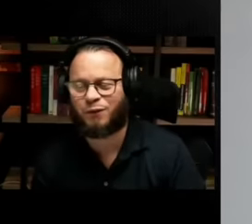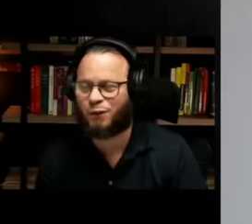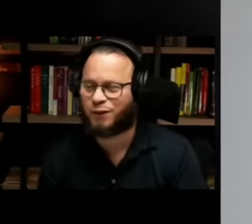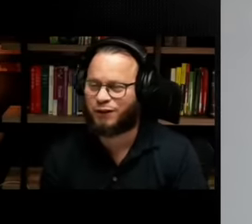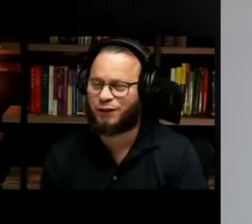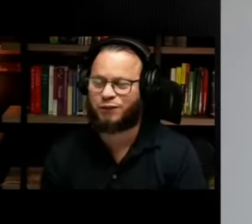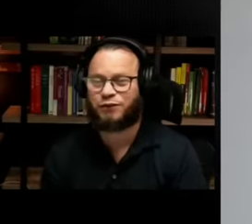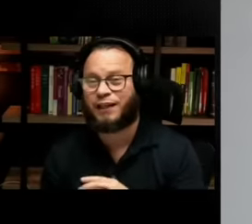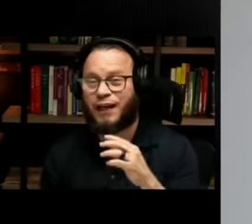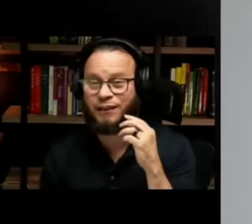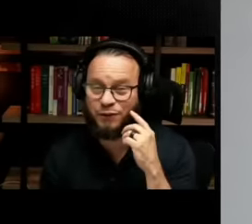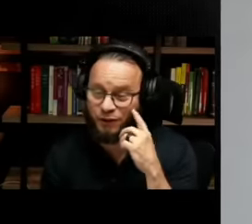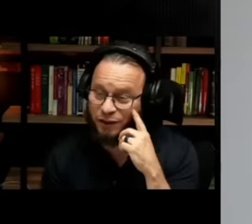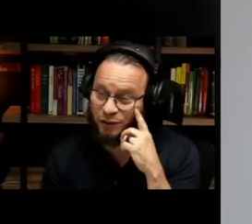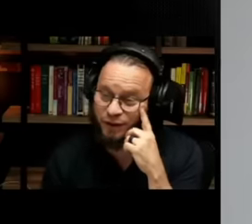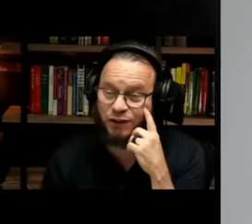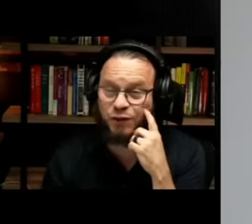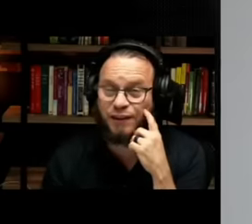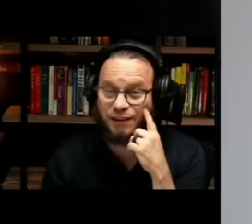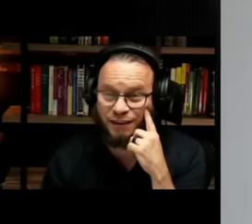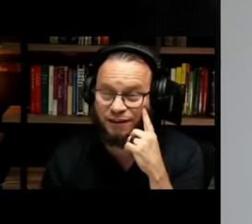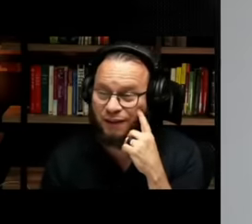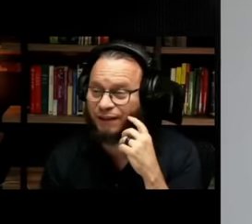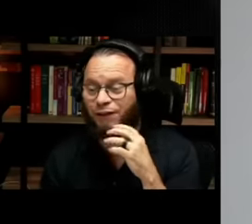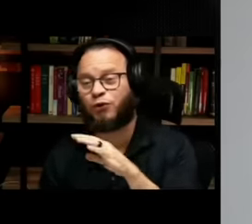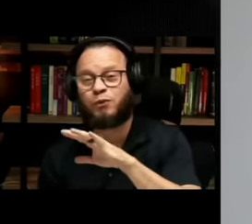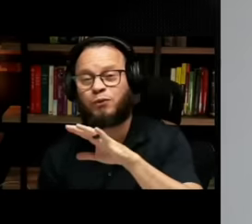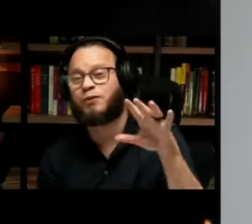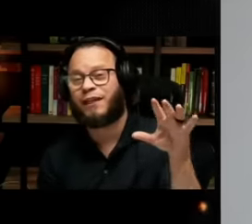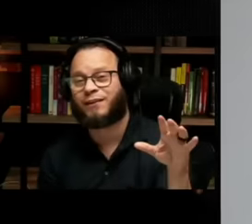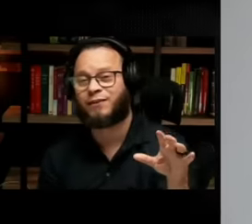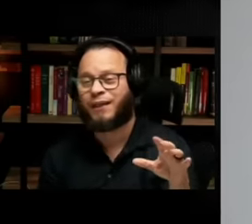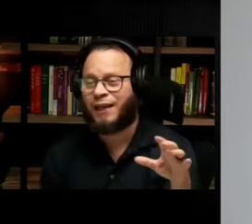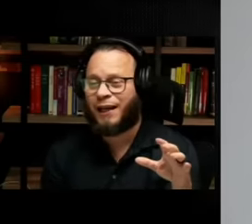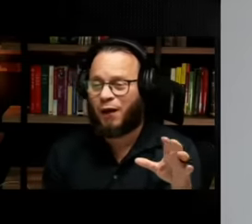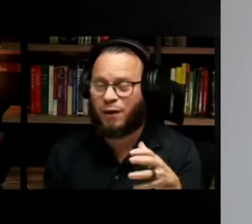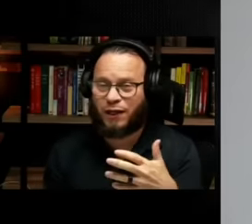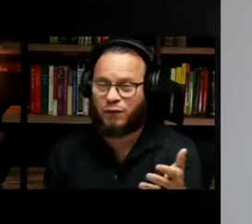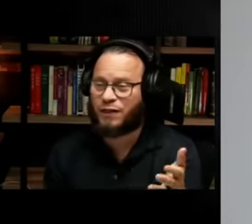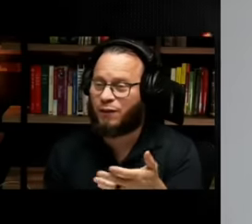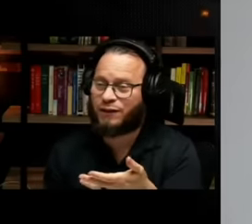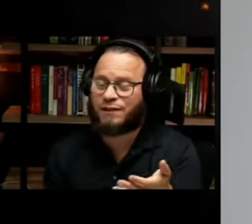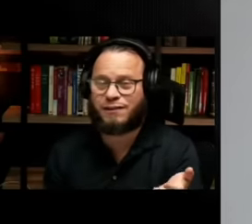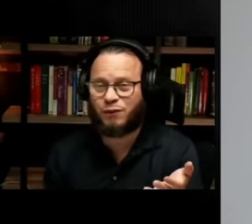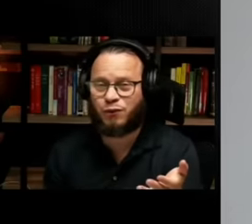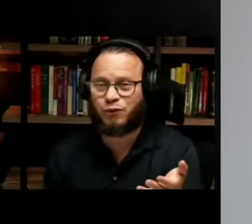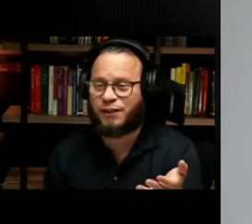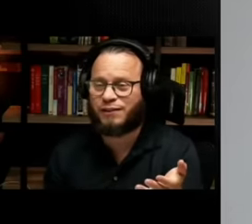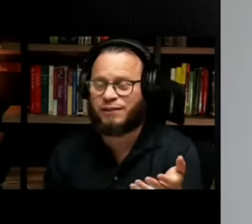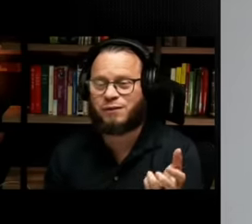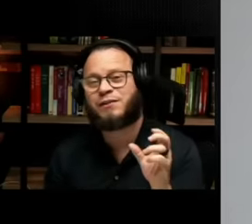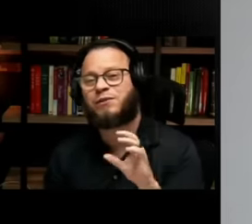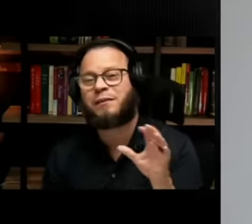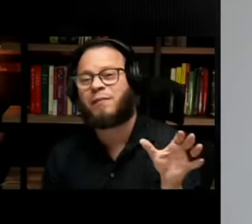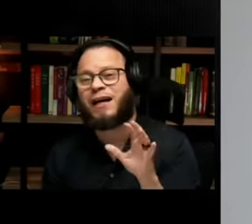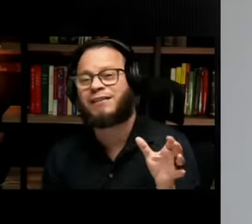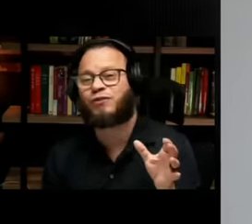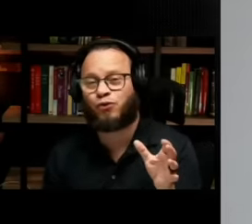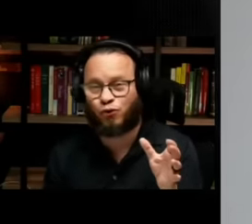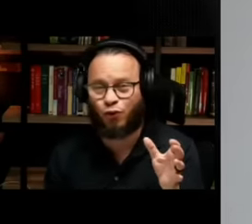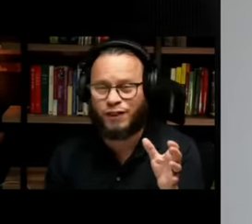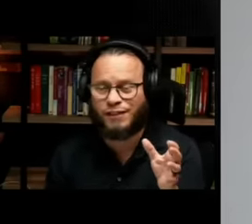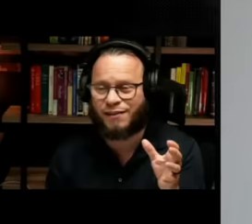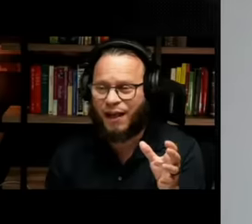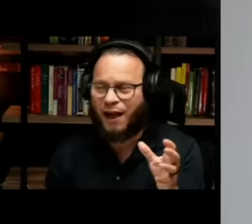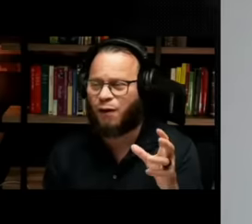deixa o Dino falar e nem o Dino deixa o Alexandre falar, tá todo mundo quieto. É uma reunião entre cinco juízes, mas é um debate entre